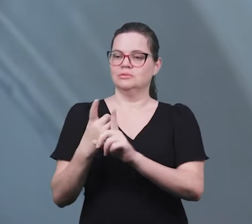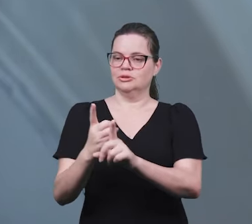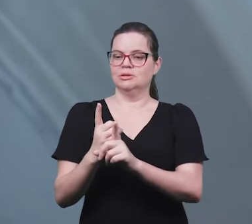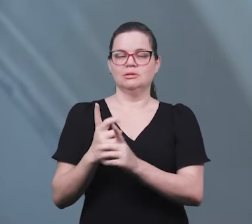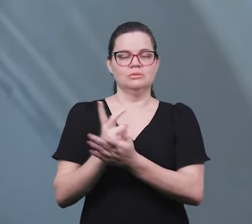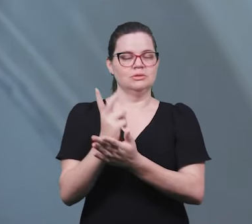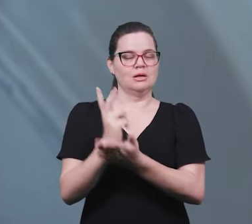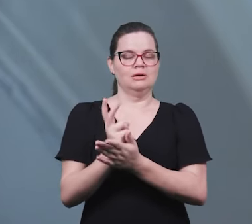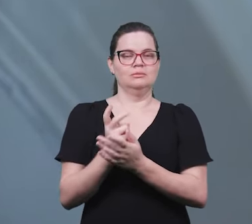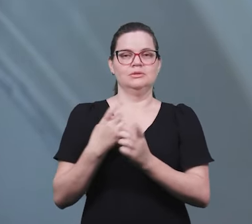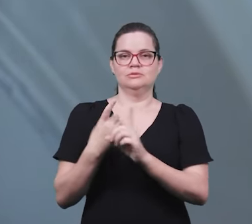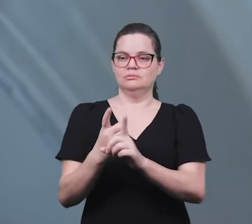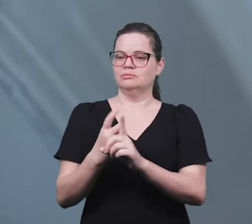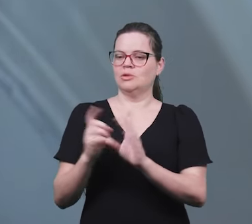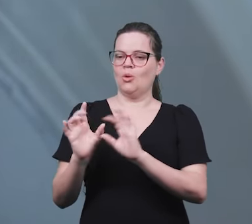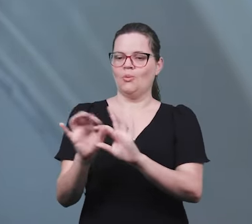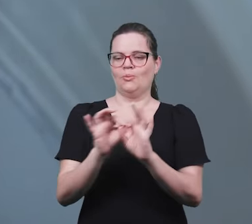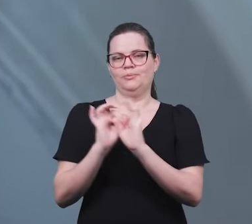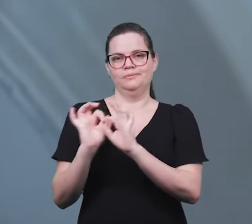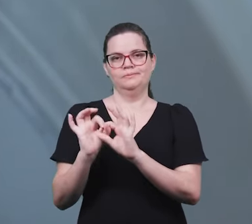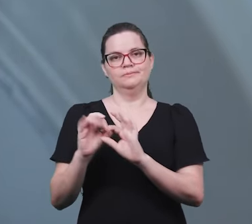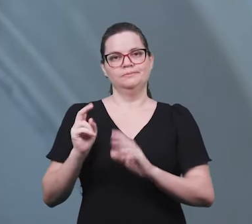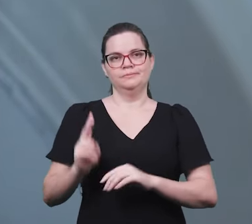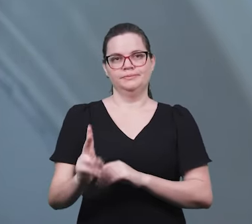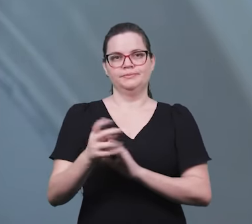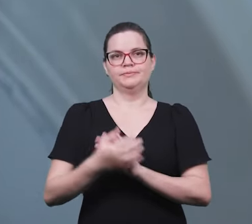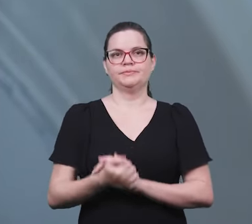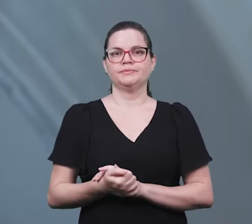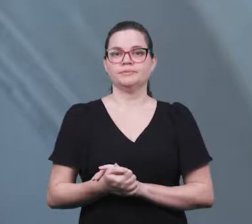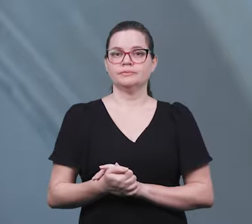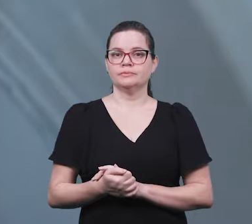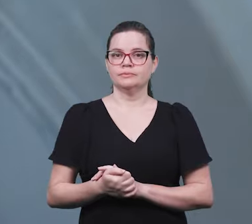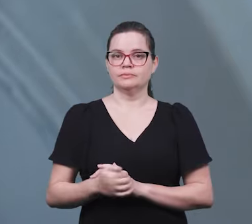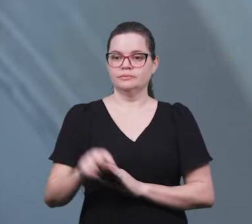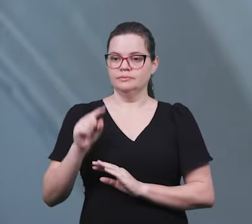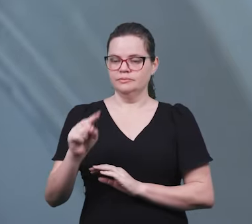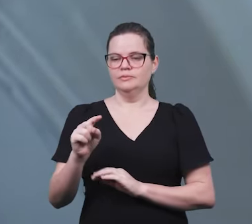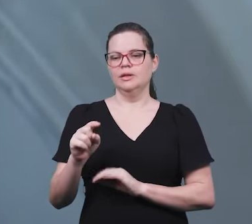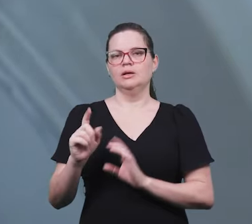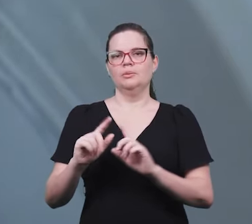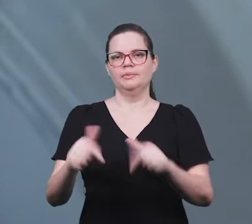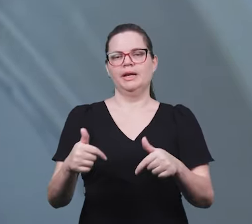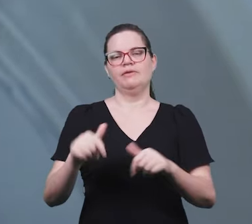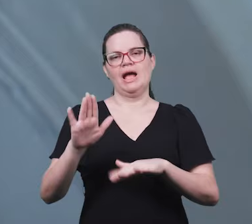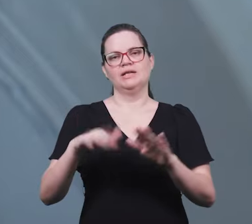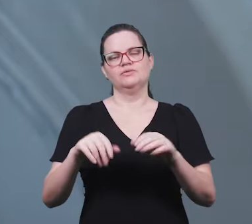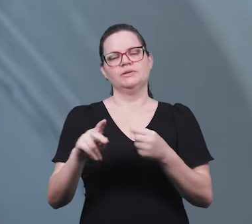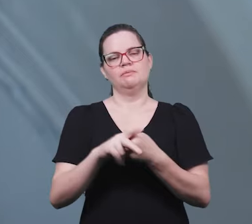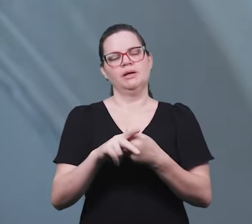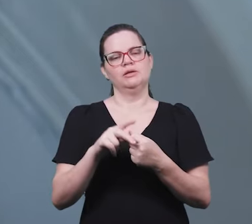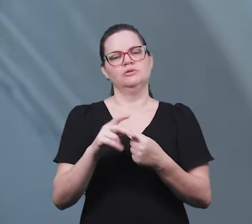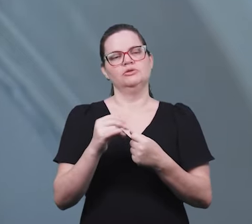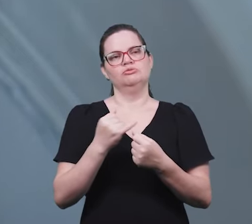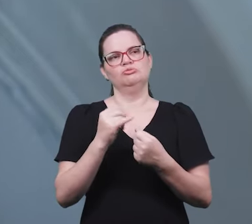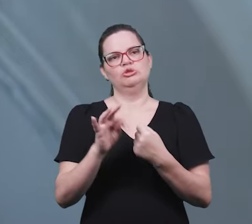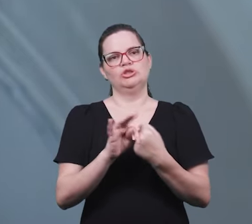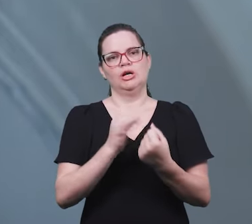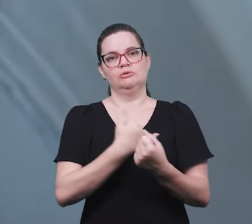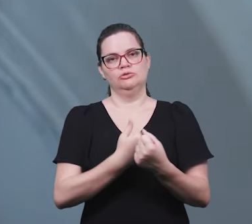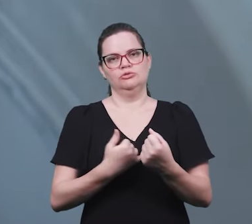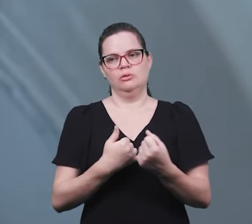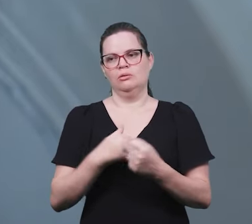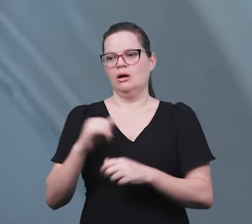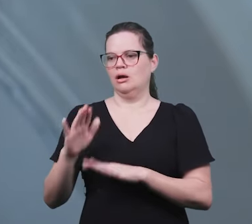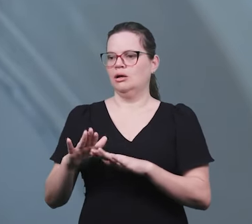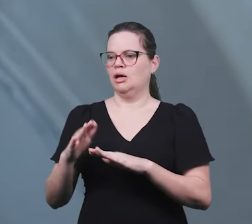comunhão. Jesus, ele operar, às vezes, Pedro, Tiago e João. Jesus falando, os seus discípulos ali. Jesus